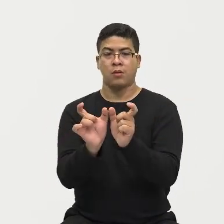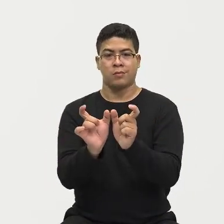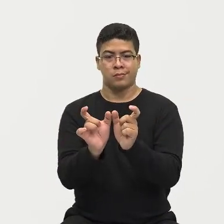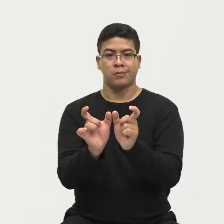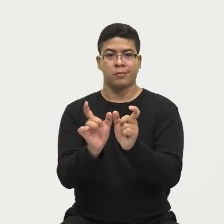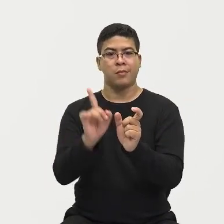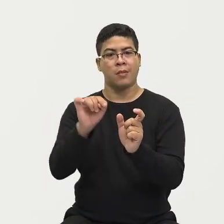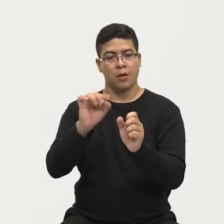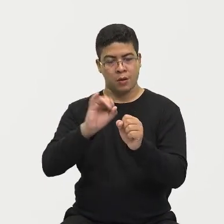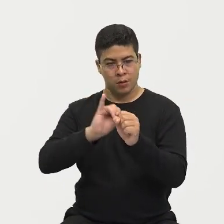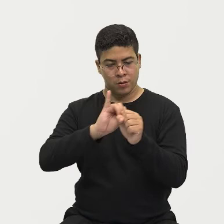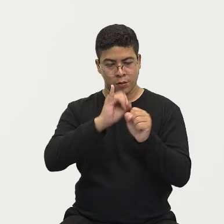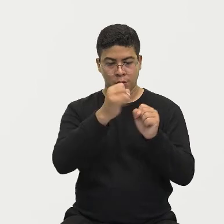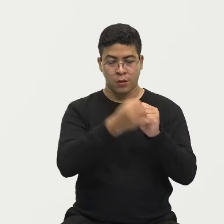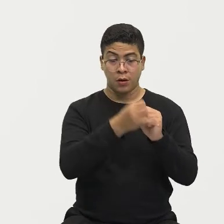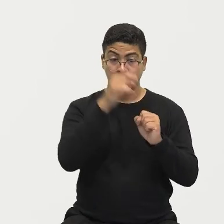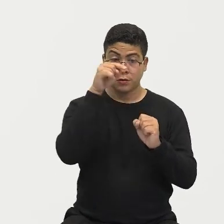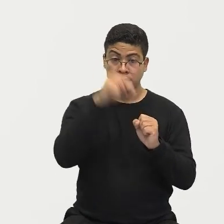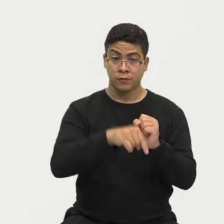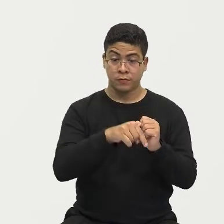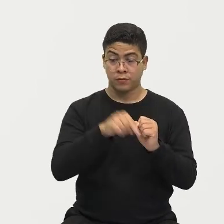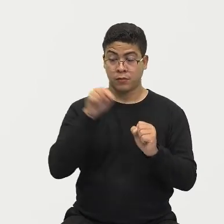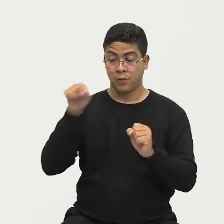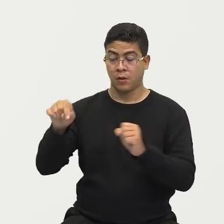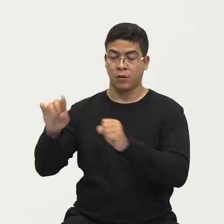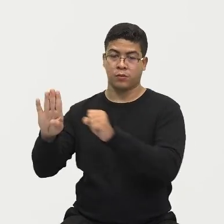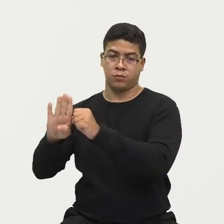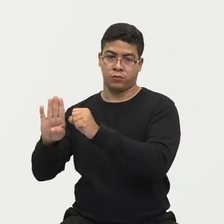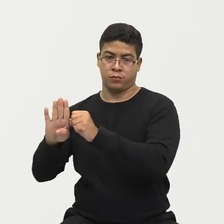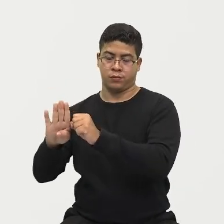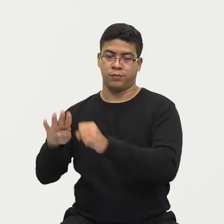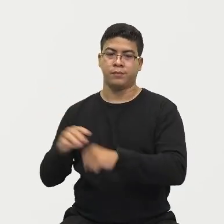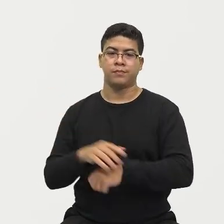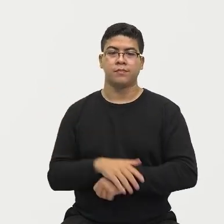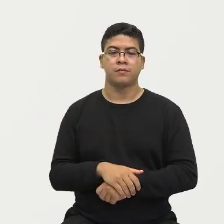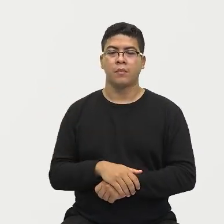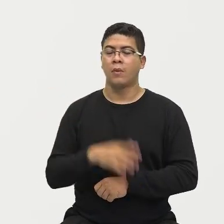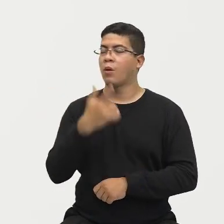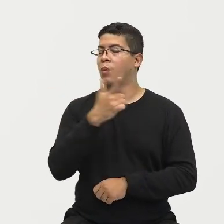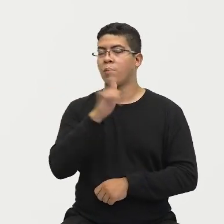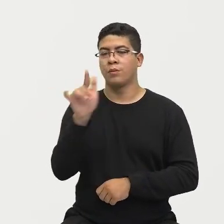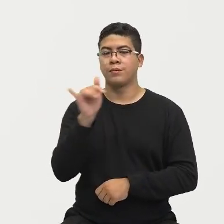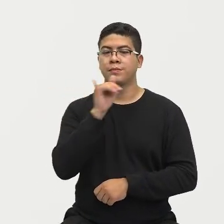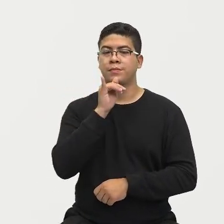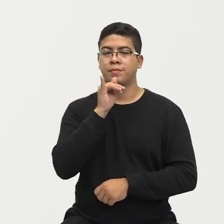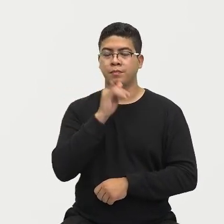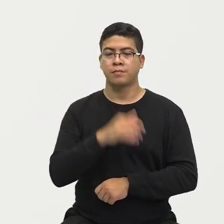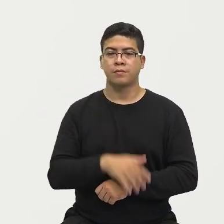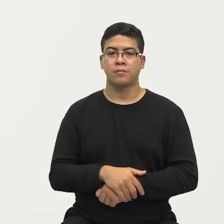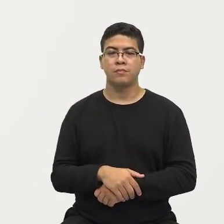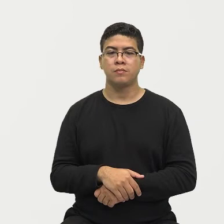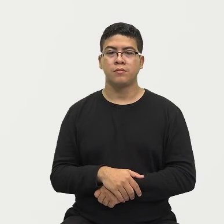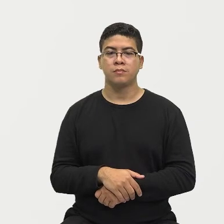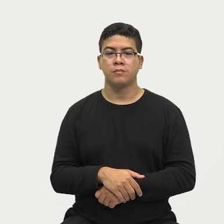Temos o adjetivo aqui. Outro exemplo, olha só outro exemplo aqui. Ó.